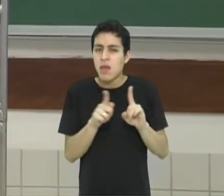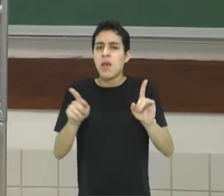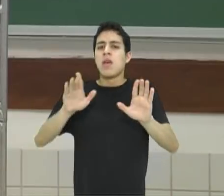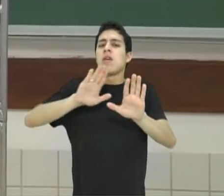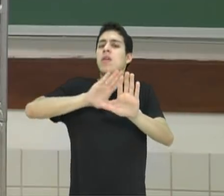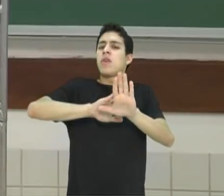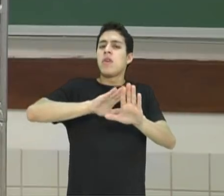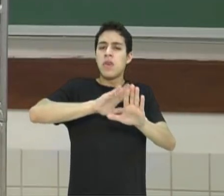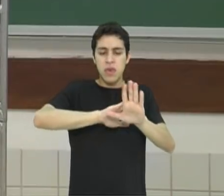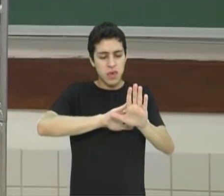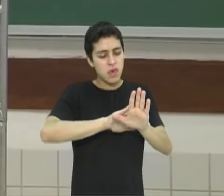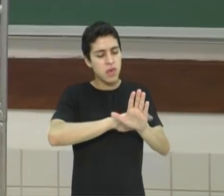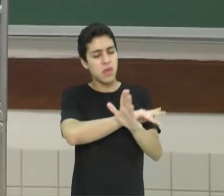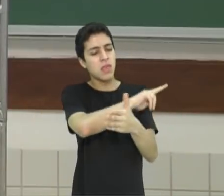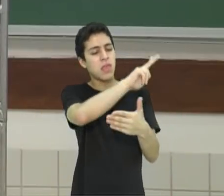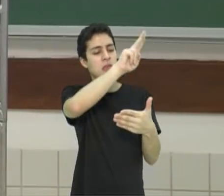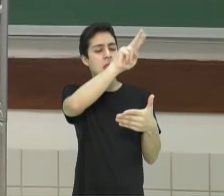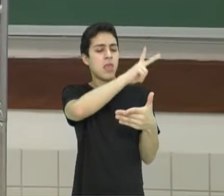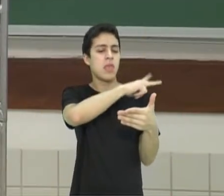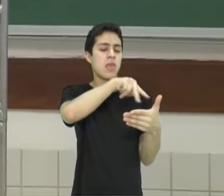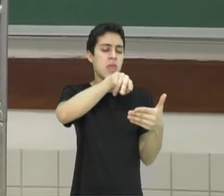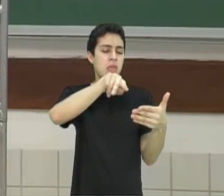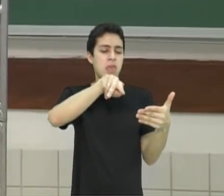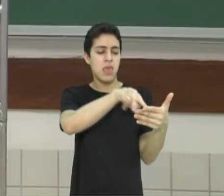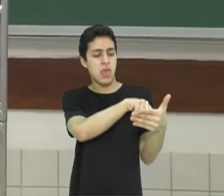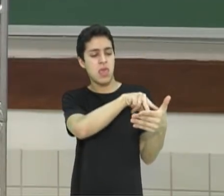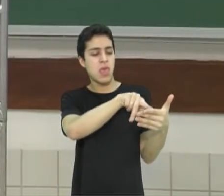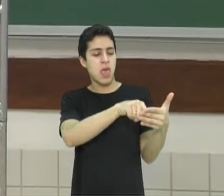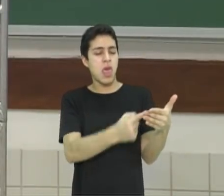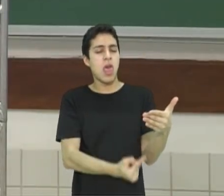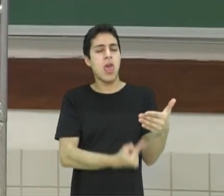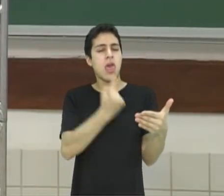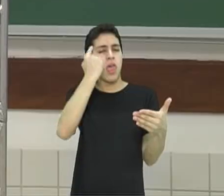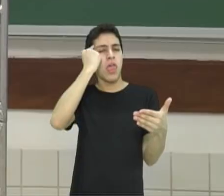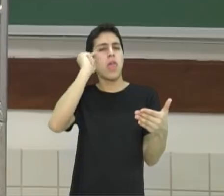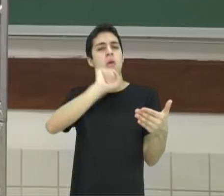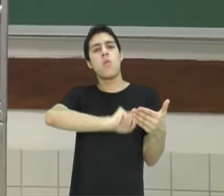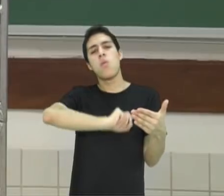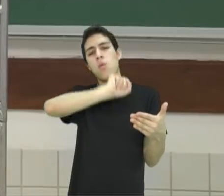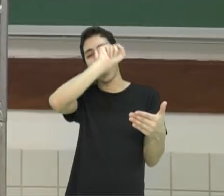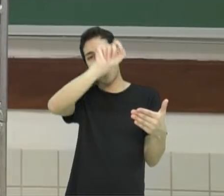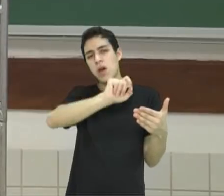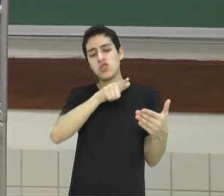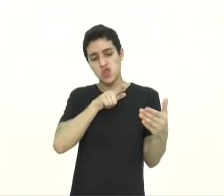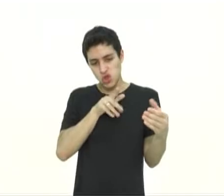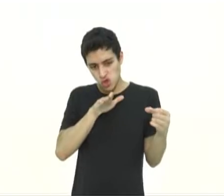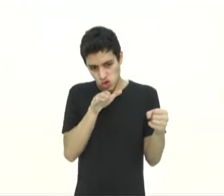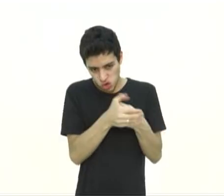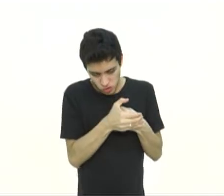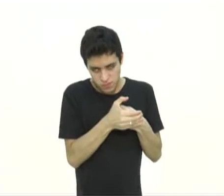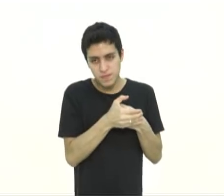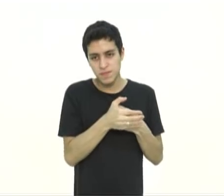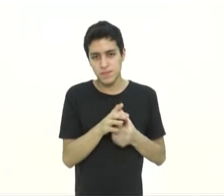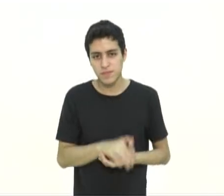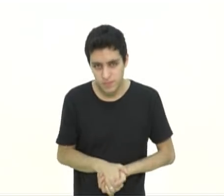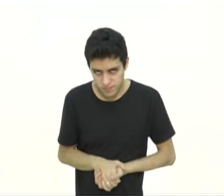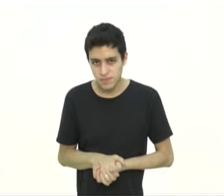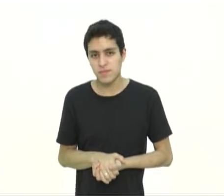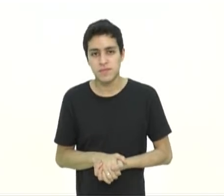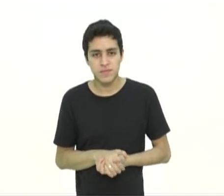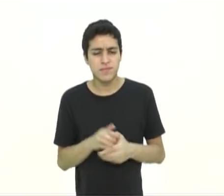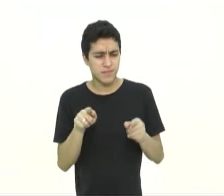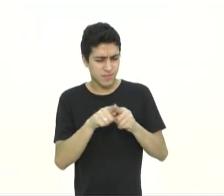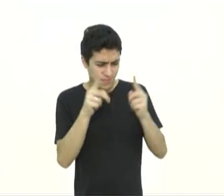trás do significado do texto tinha ali alguma coisinha que estava escondido. Também reconhecemos